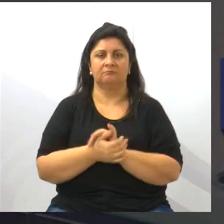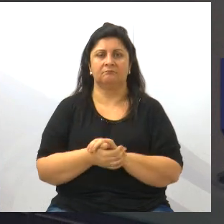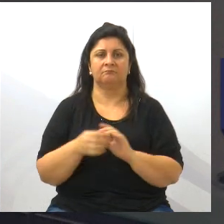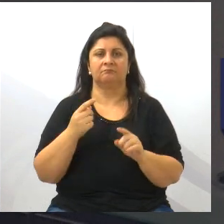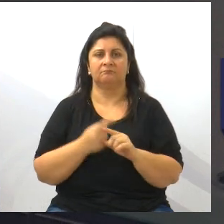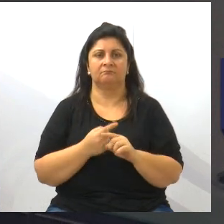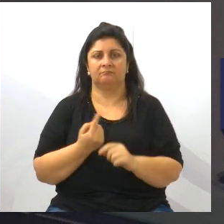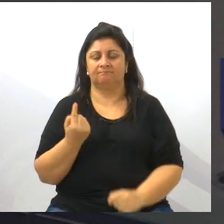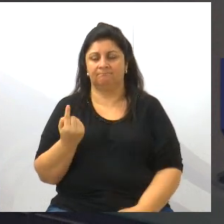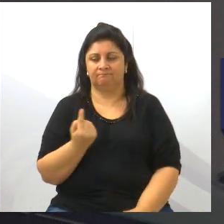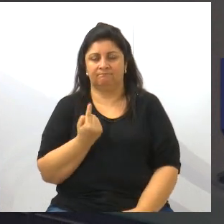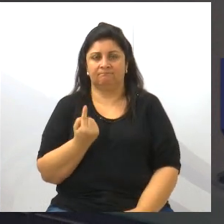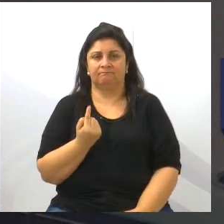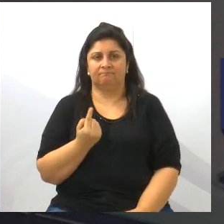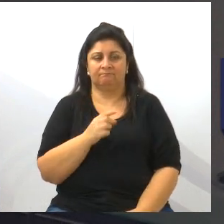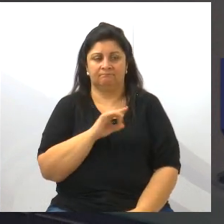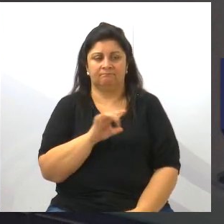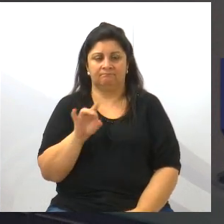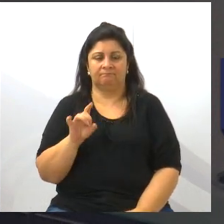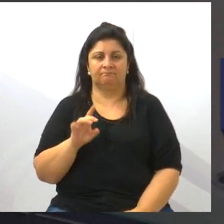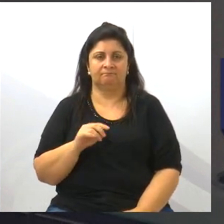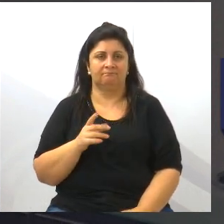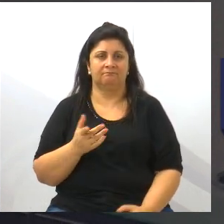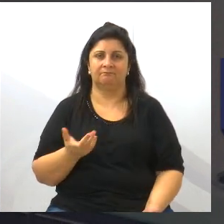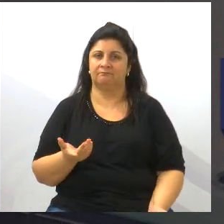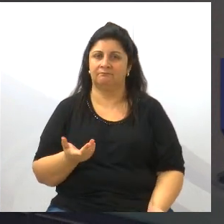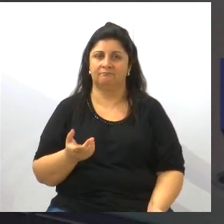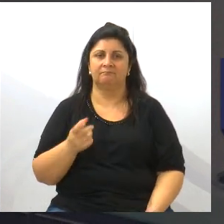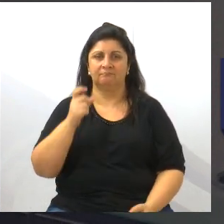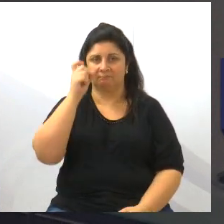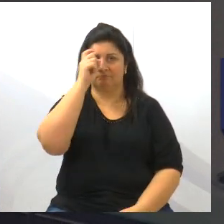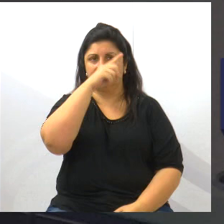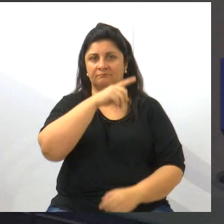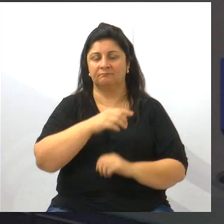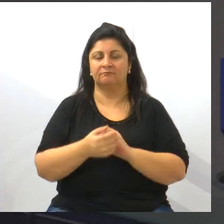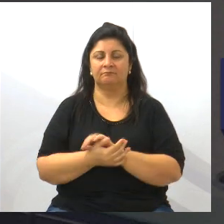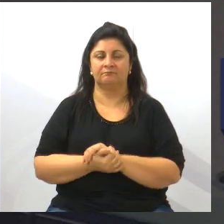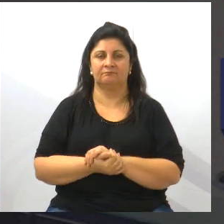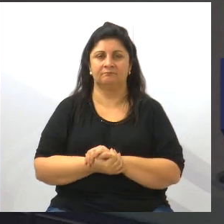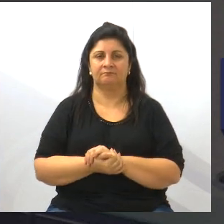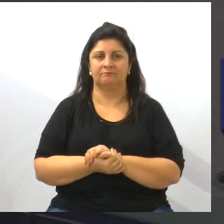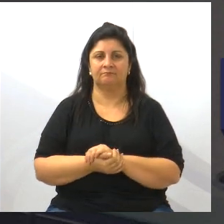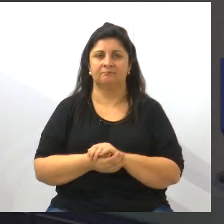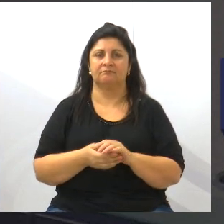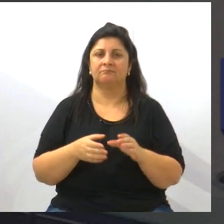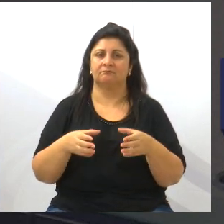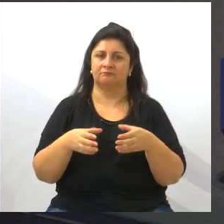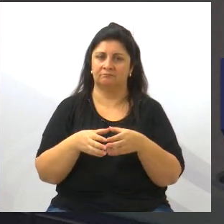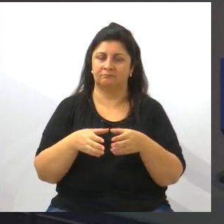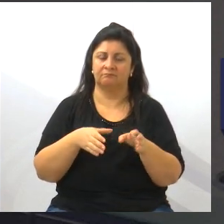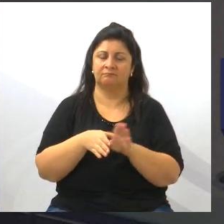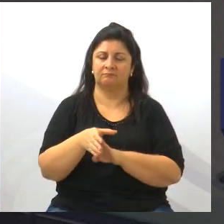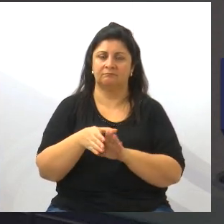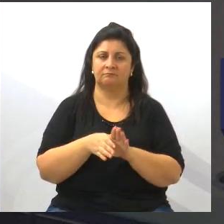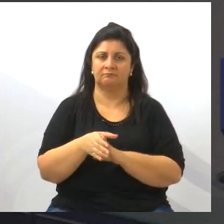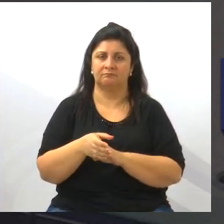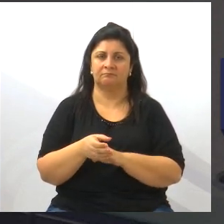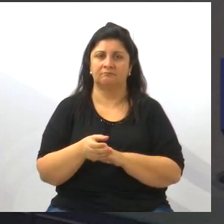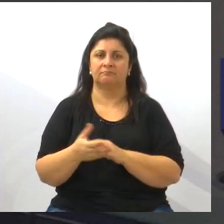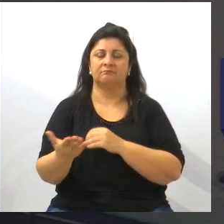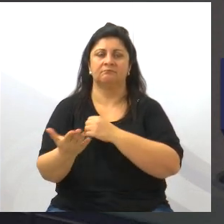para caminhar sozinho em cada setor, ficaria difícil. Então esse conselho vai vir para agregar,